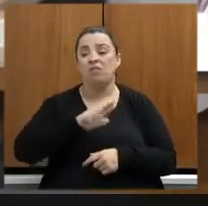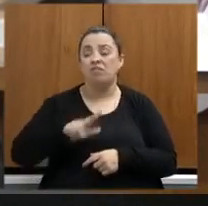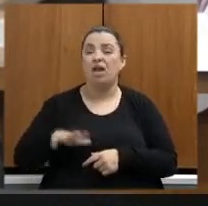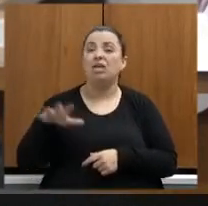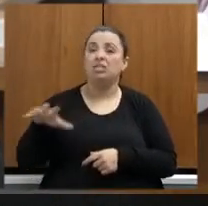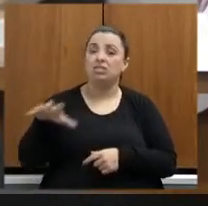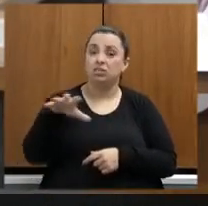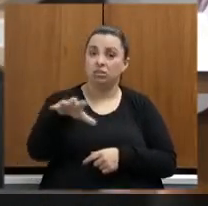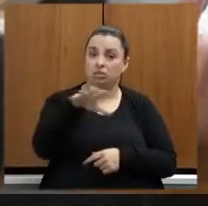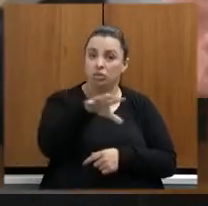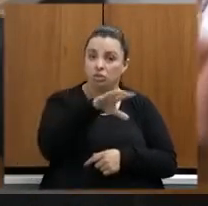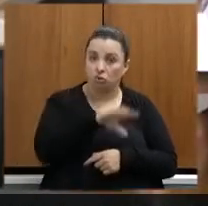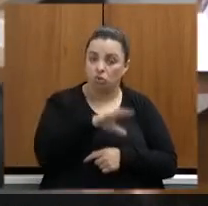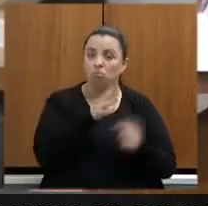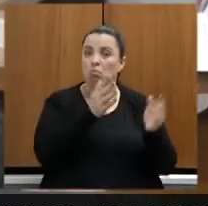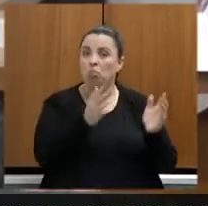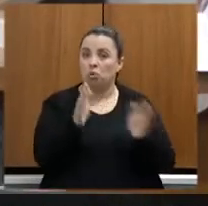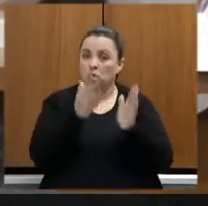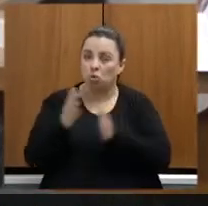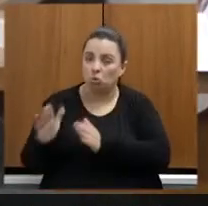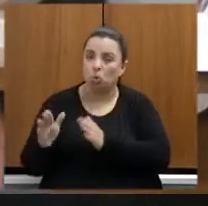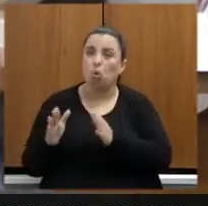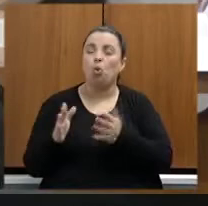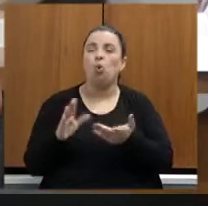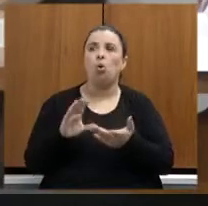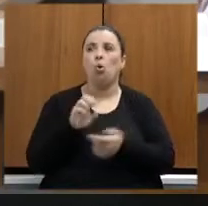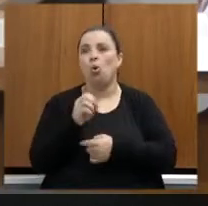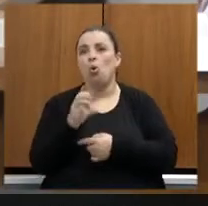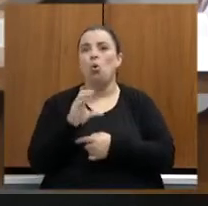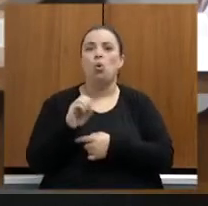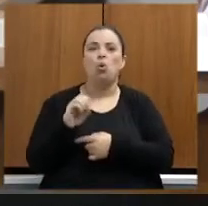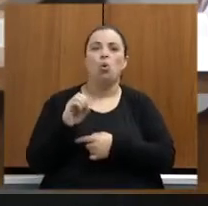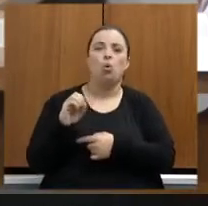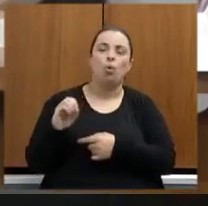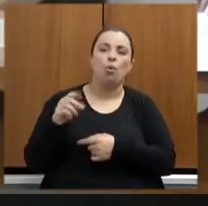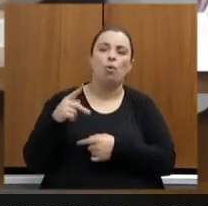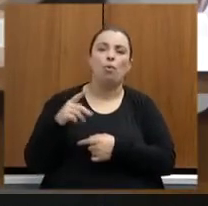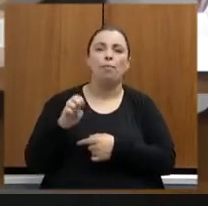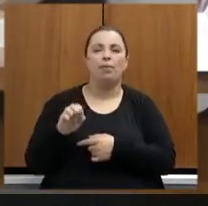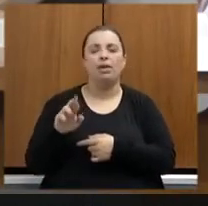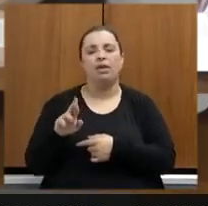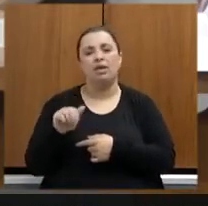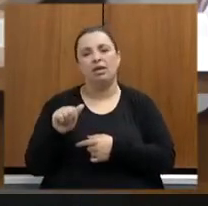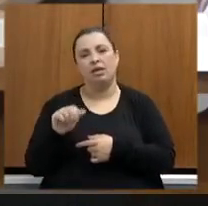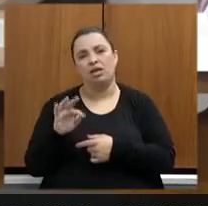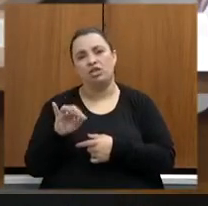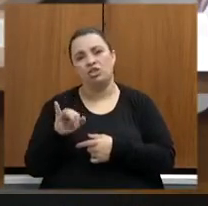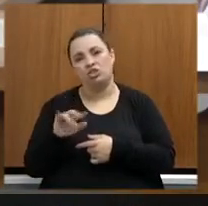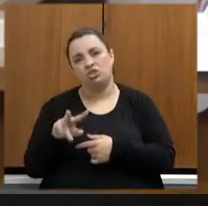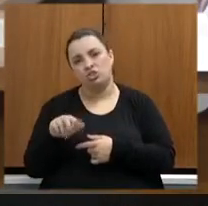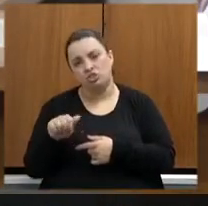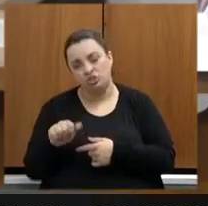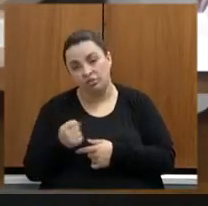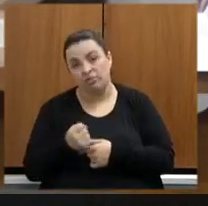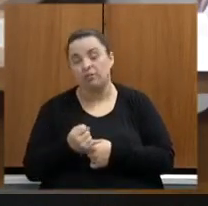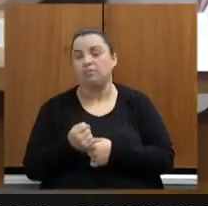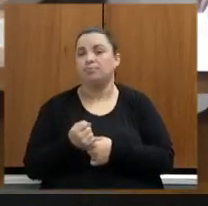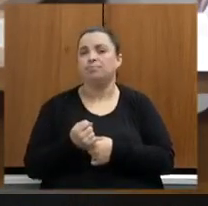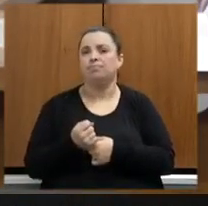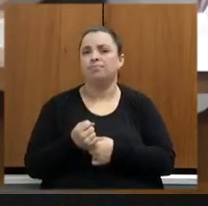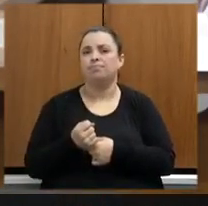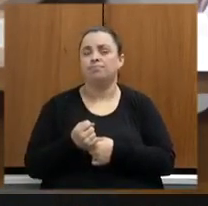com produtores com cooperativos e tá tendo a fiscalização muito rigorosa